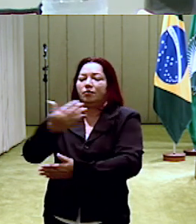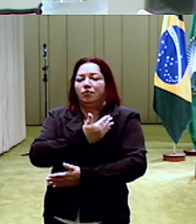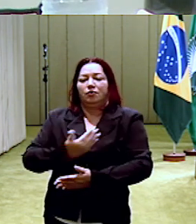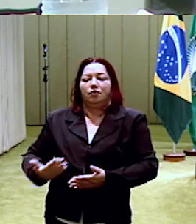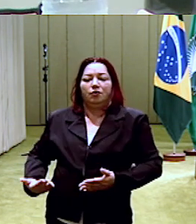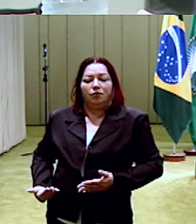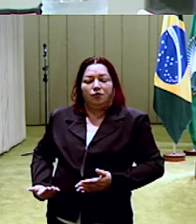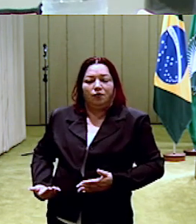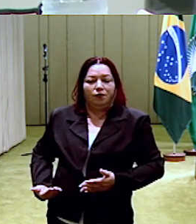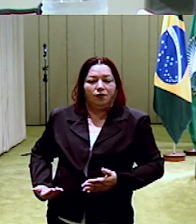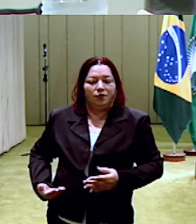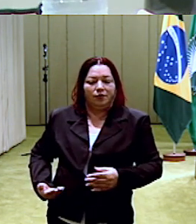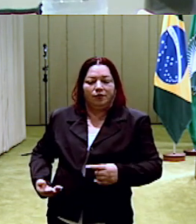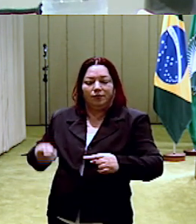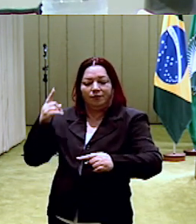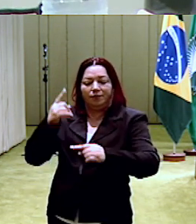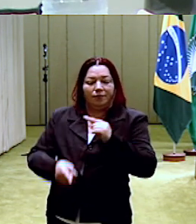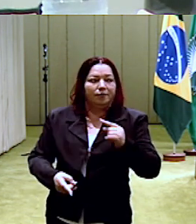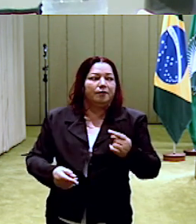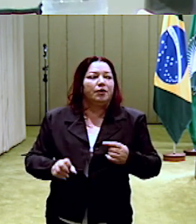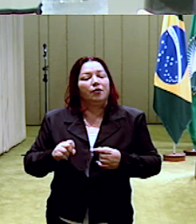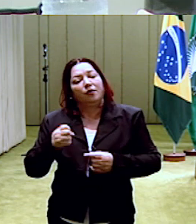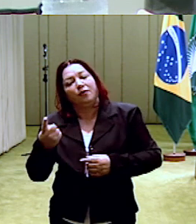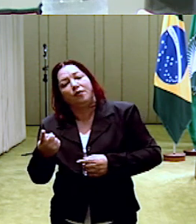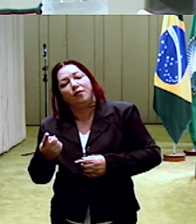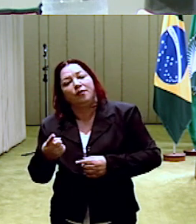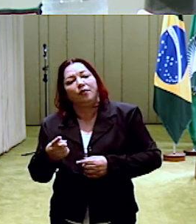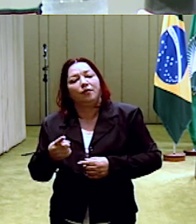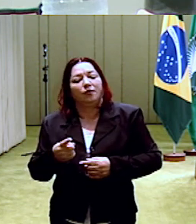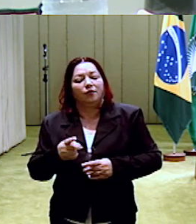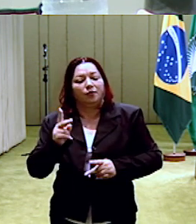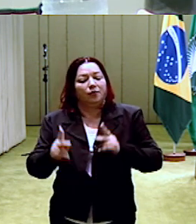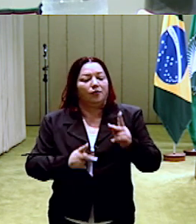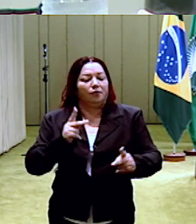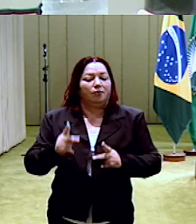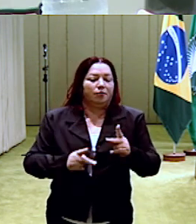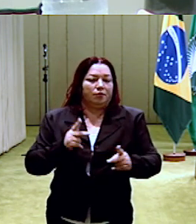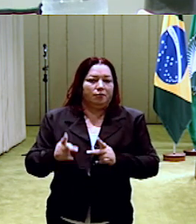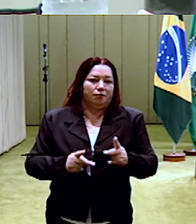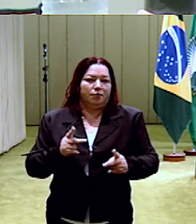estados encontra limitações, ou onde há segmentos da população